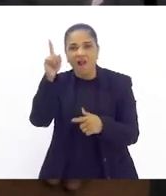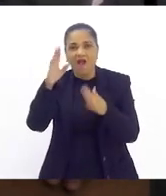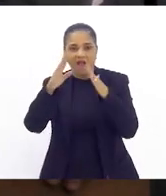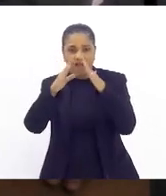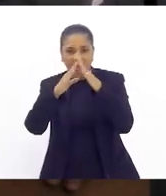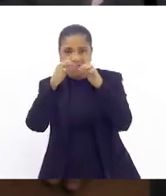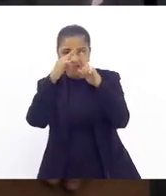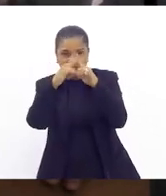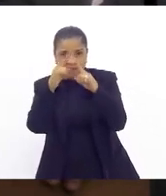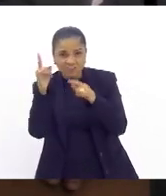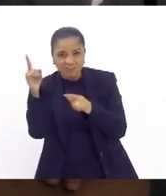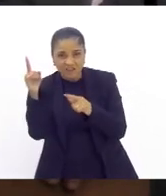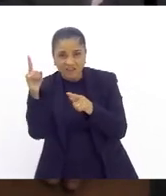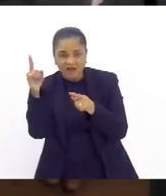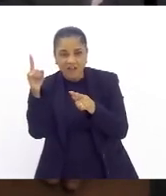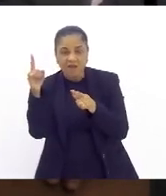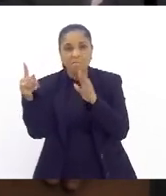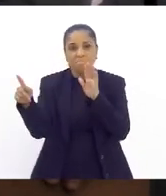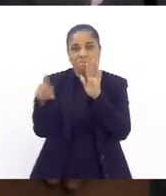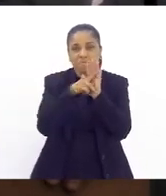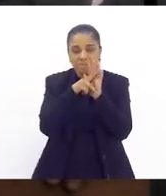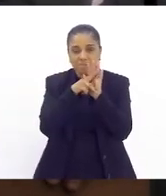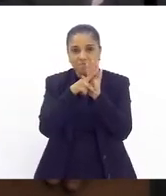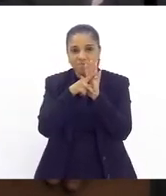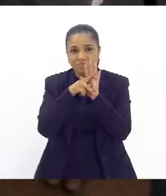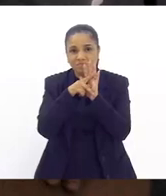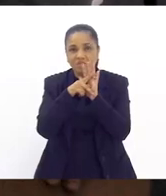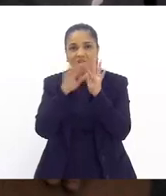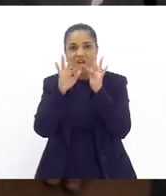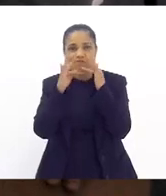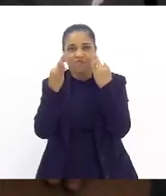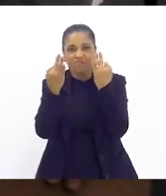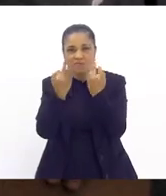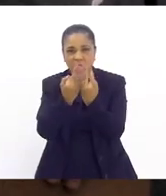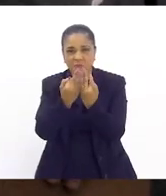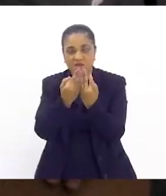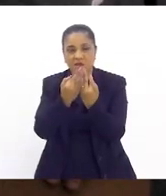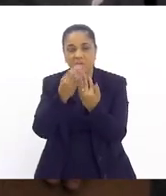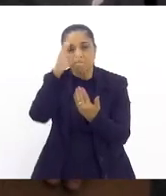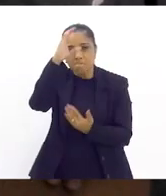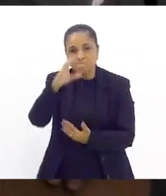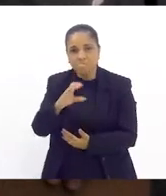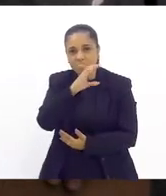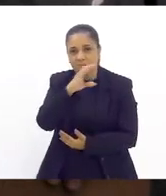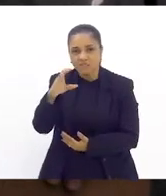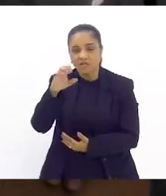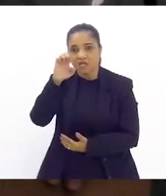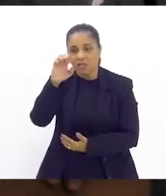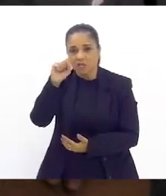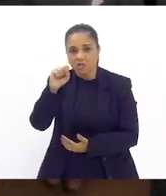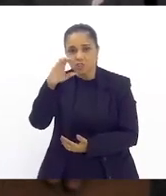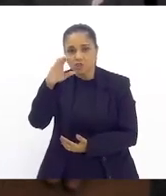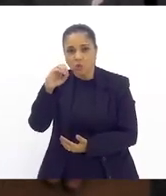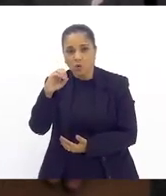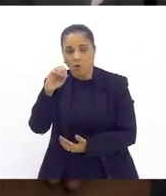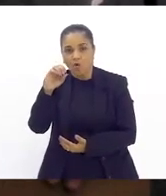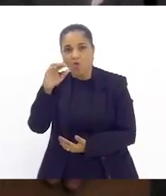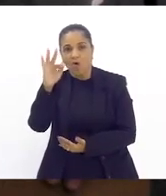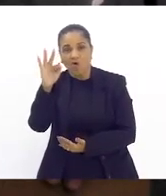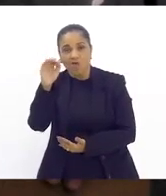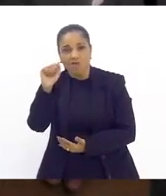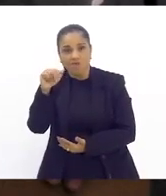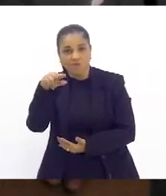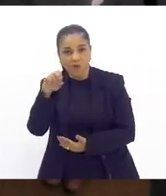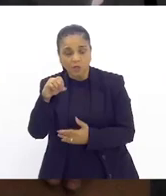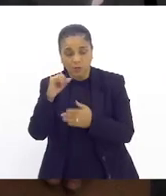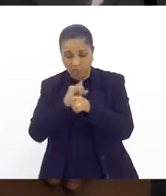Centenária pertencente a família do padre escovando tá que a nossa ilha é